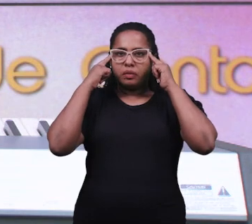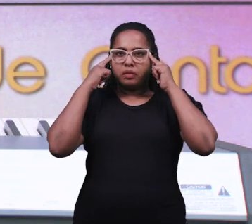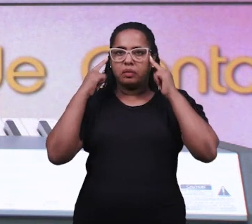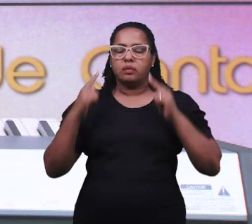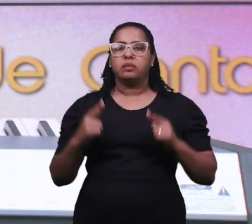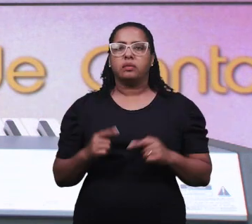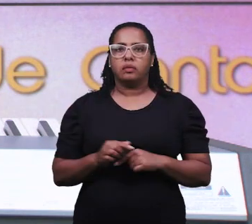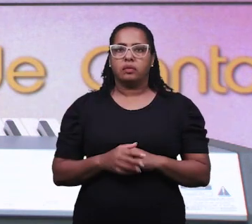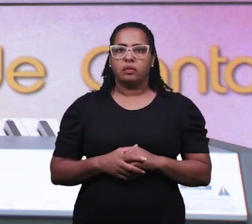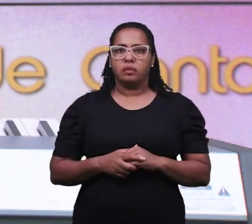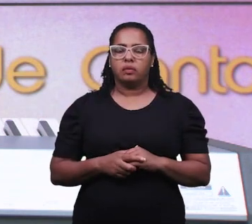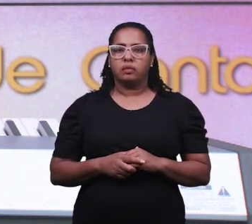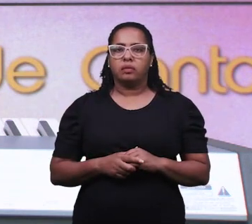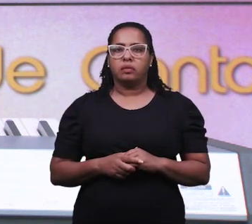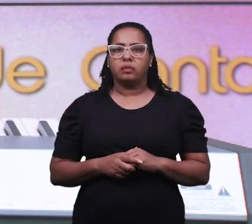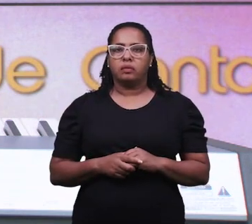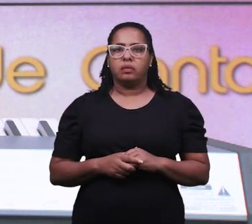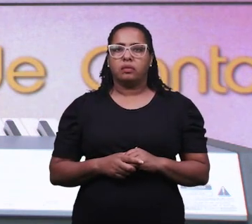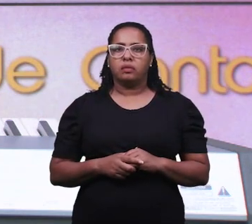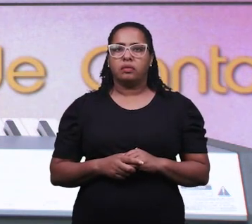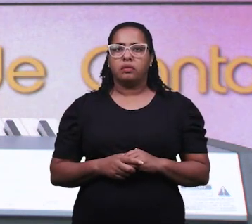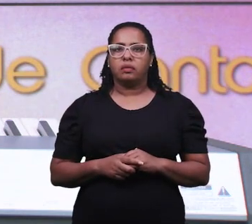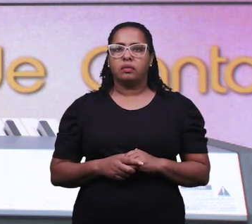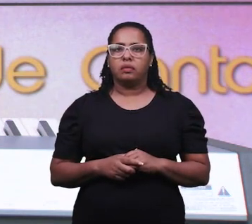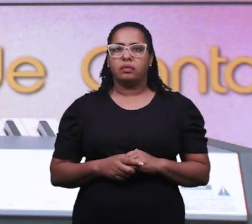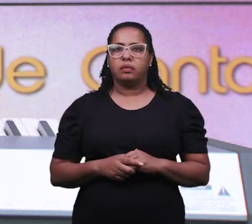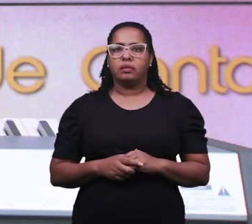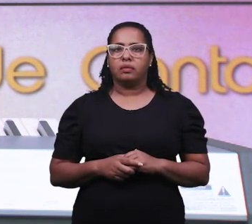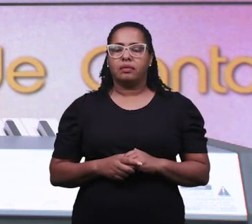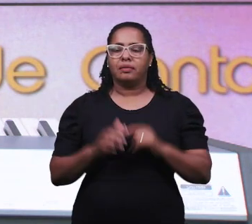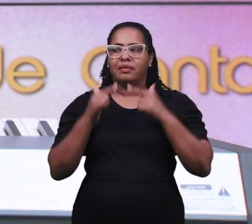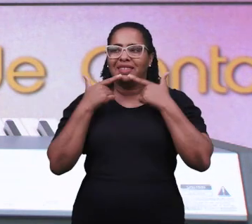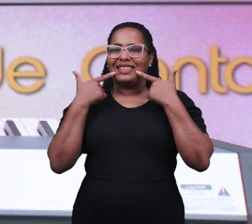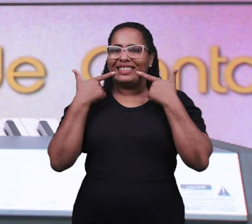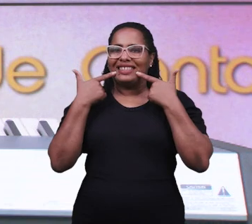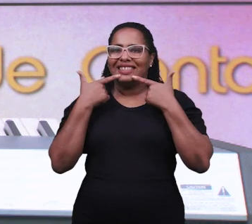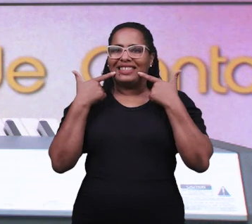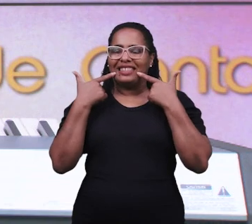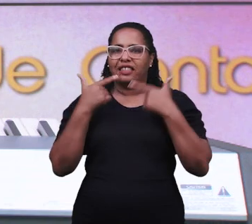dos zigomáticos com um leve sorriso.